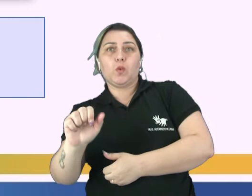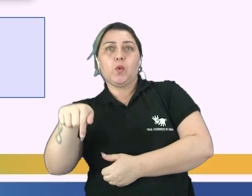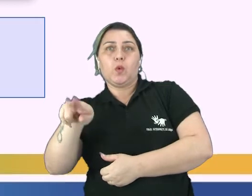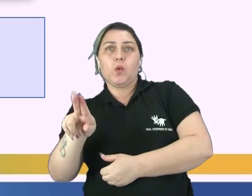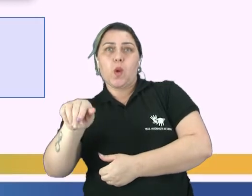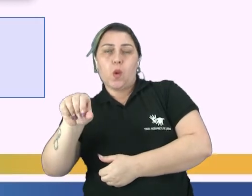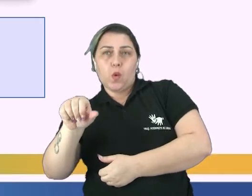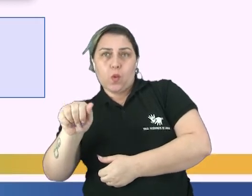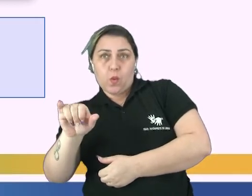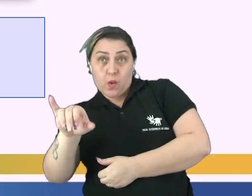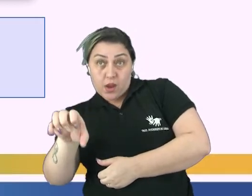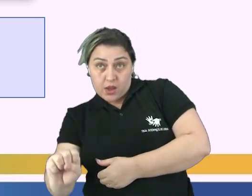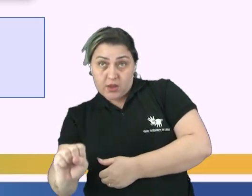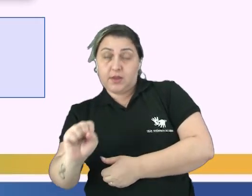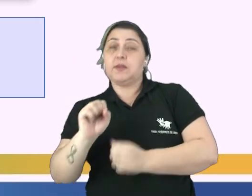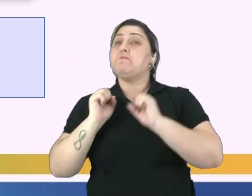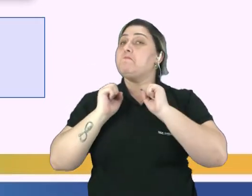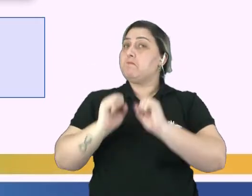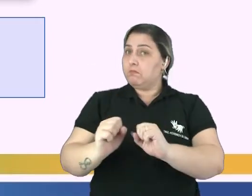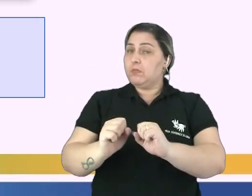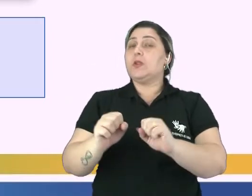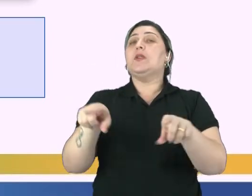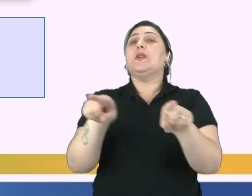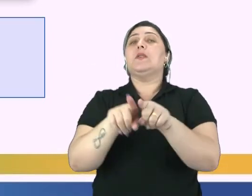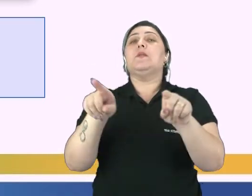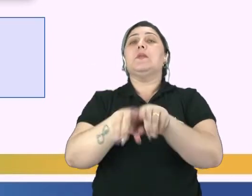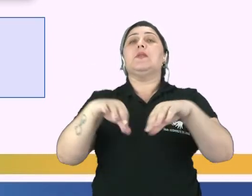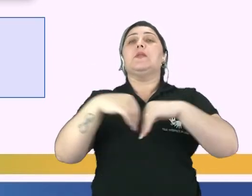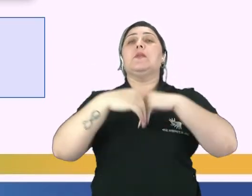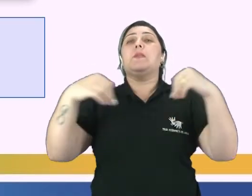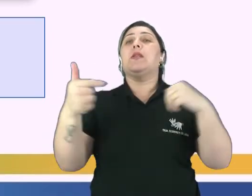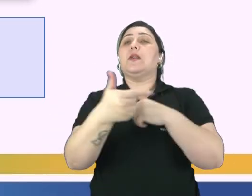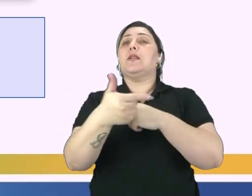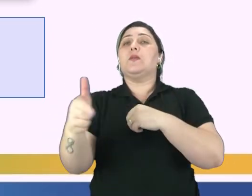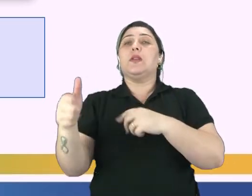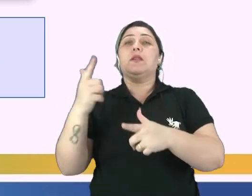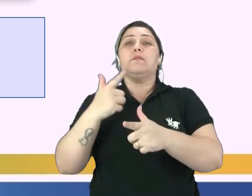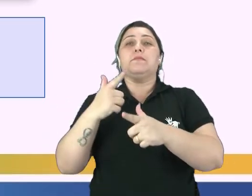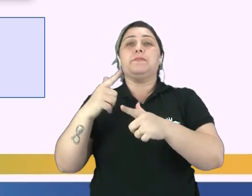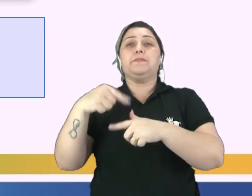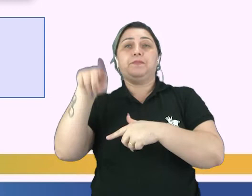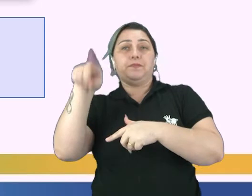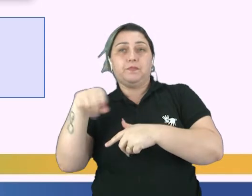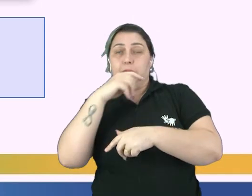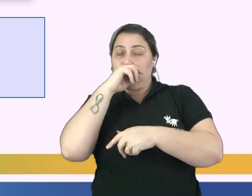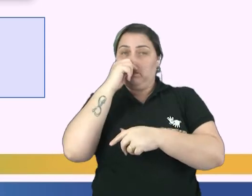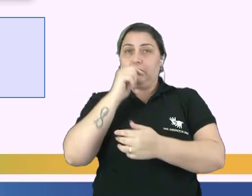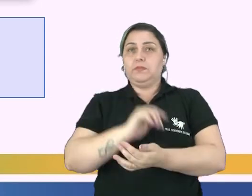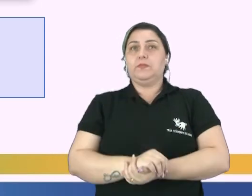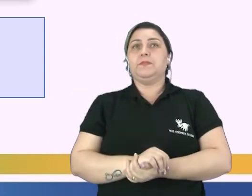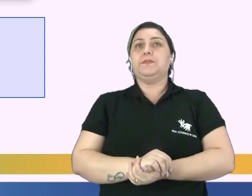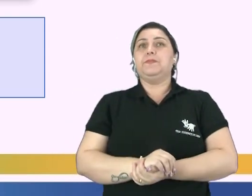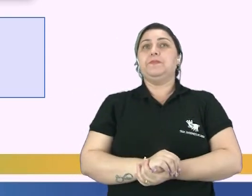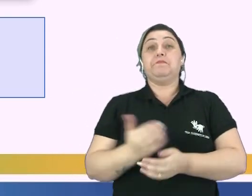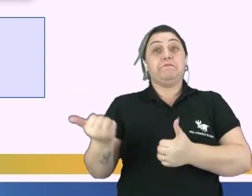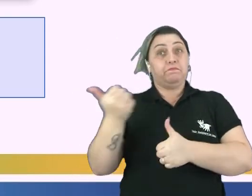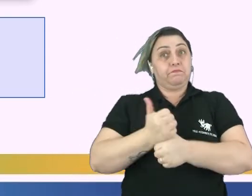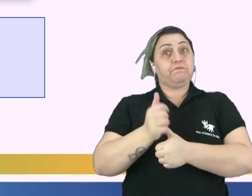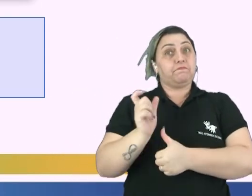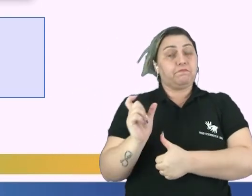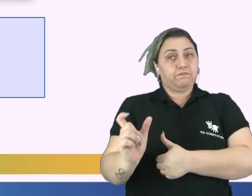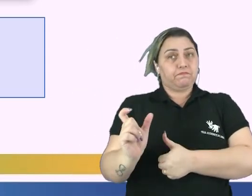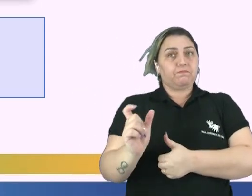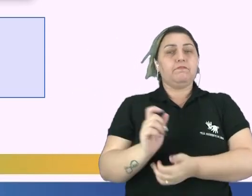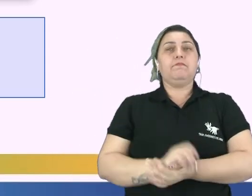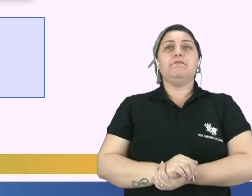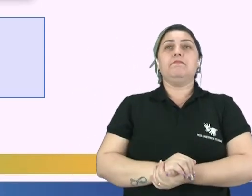eram encantadores. Então, nessa segunda frase, por mais que não se trate de o início de uma pergunta, mas você substitui o